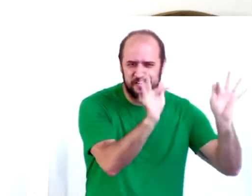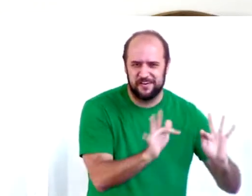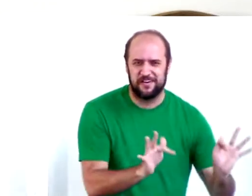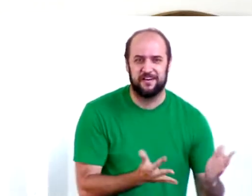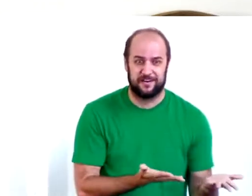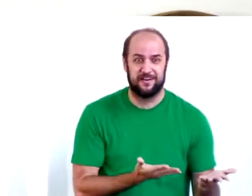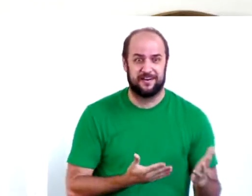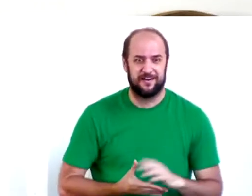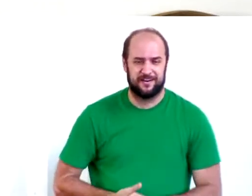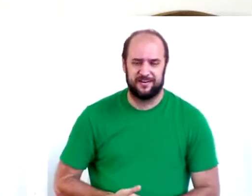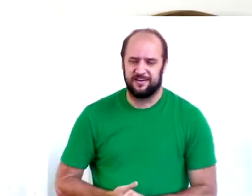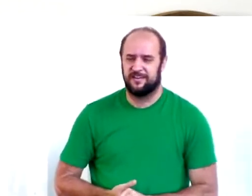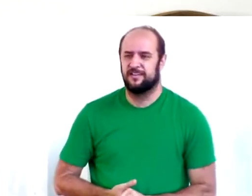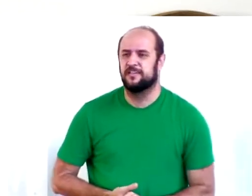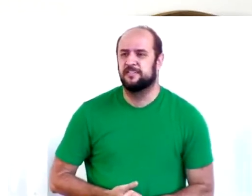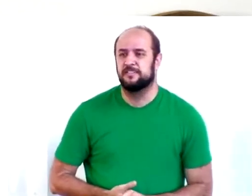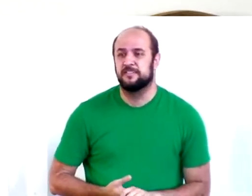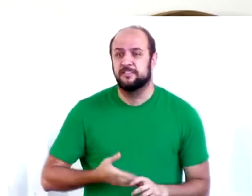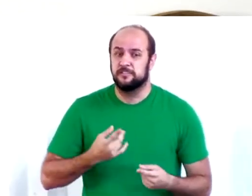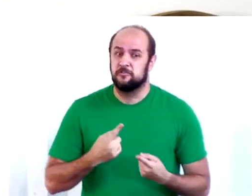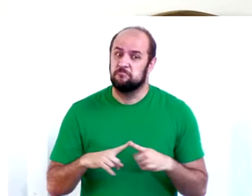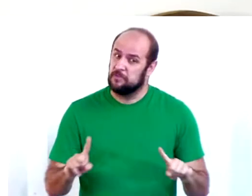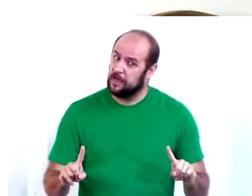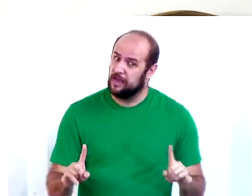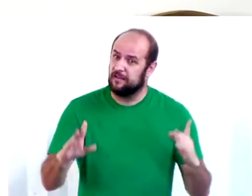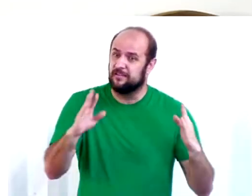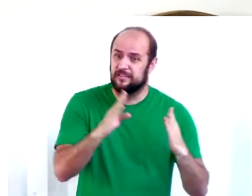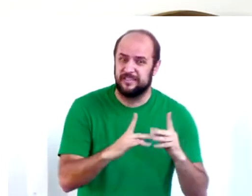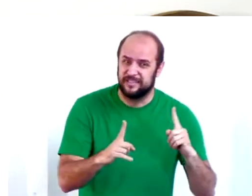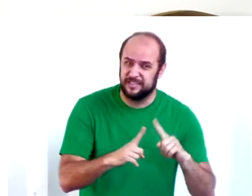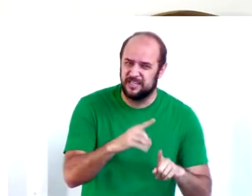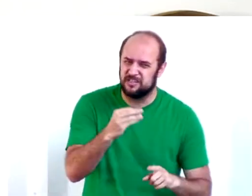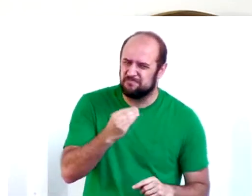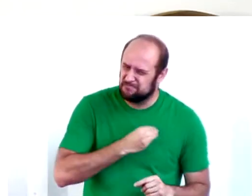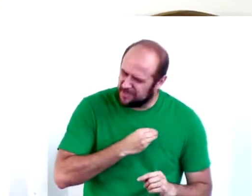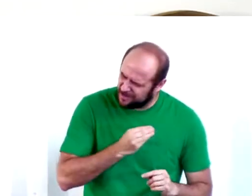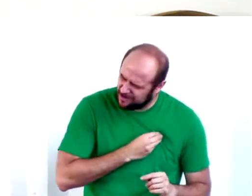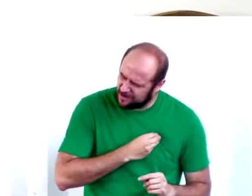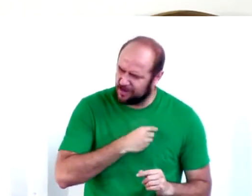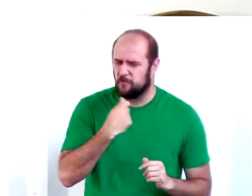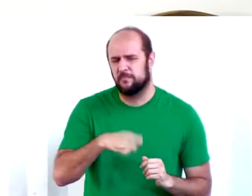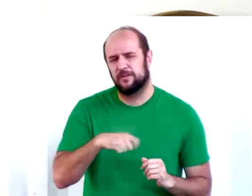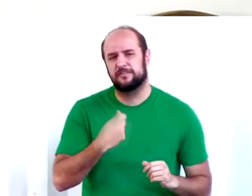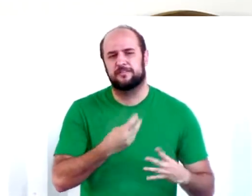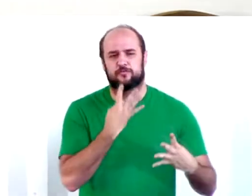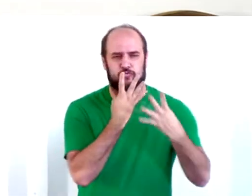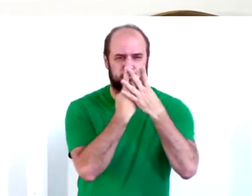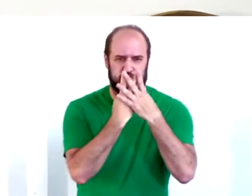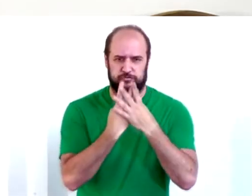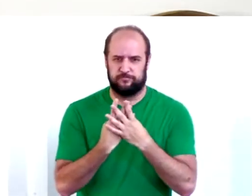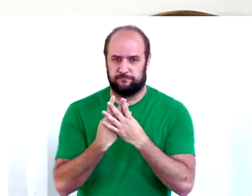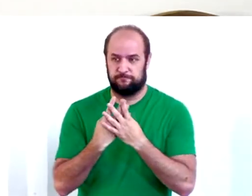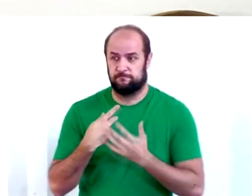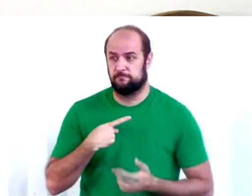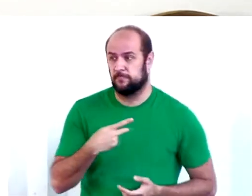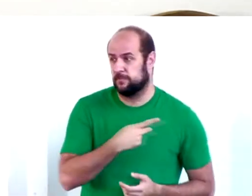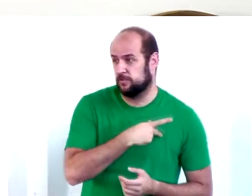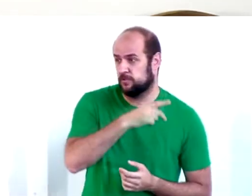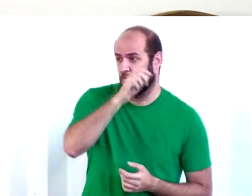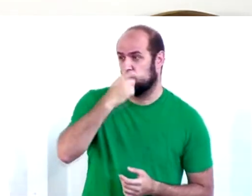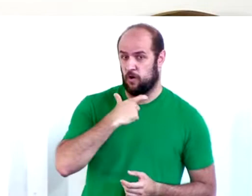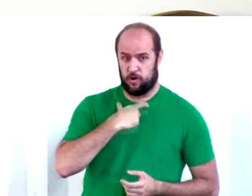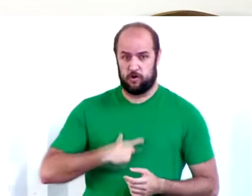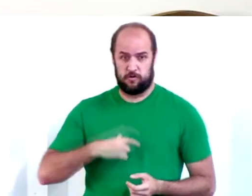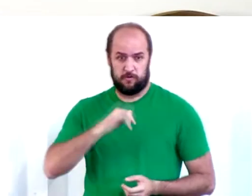os grandes feitos de Deus. Mas quando a igreja peca, ela precisa confessar, Reverendo Alberto disse aqui